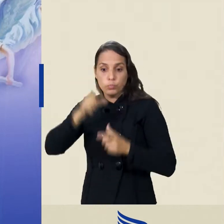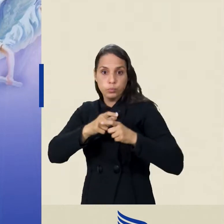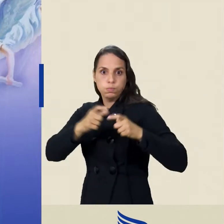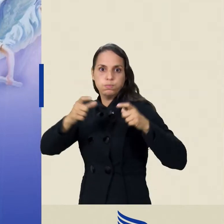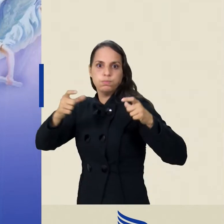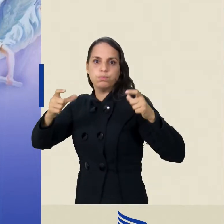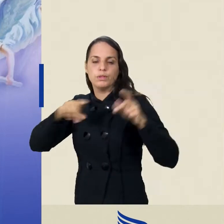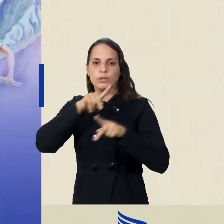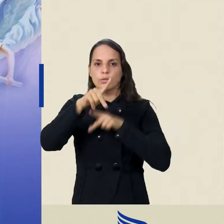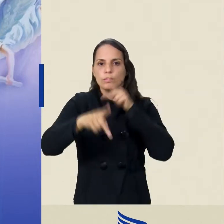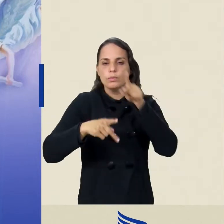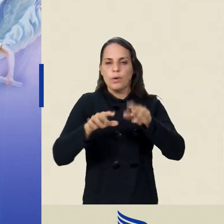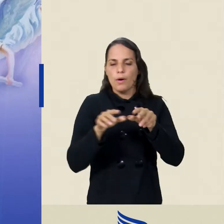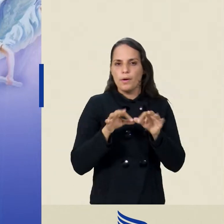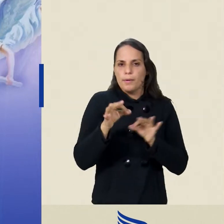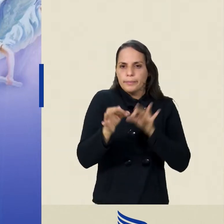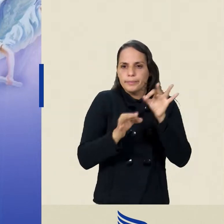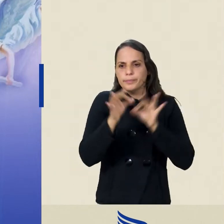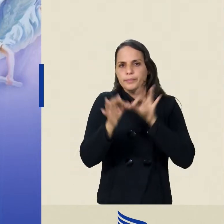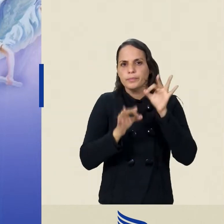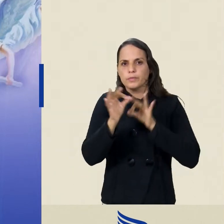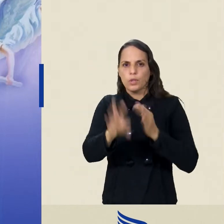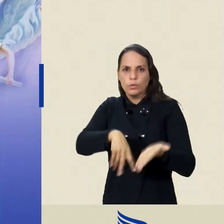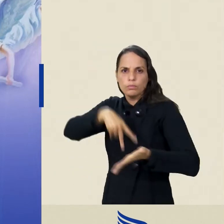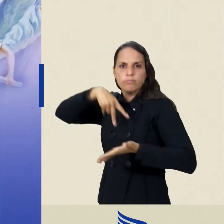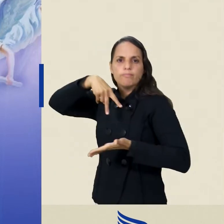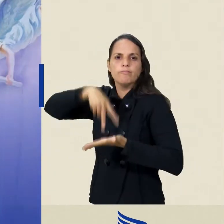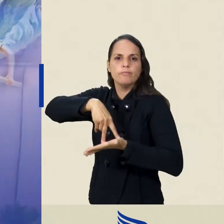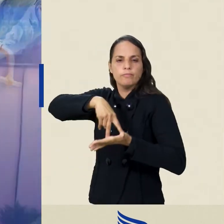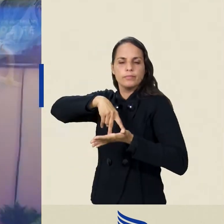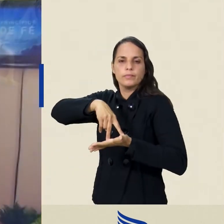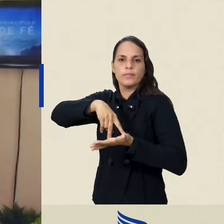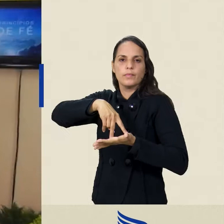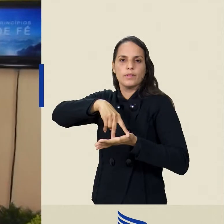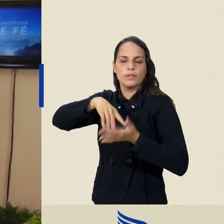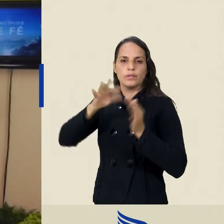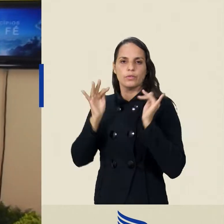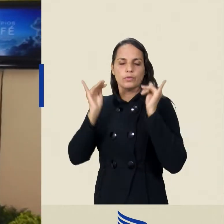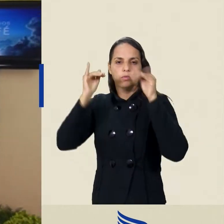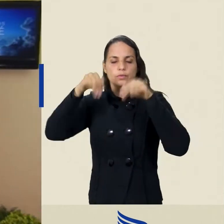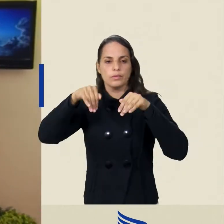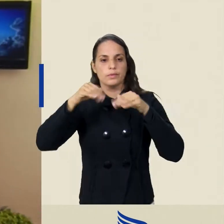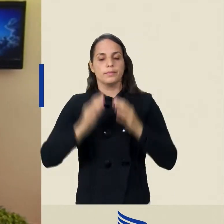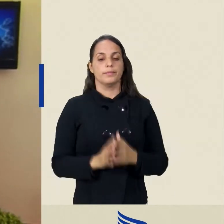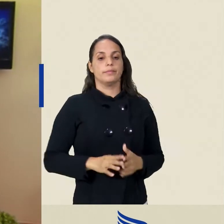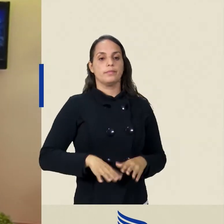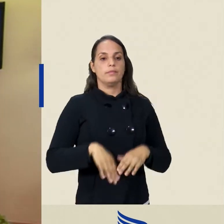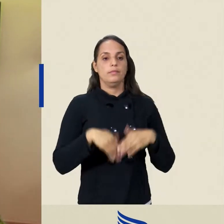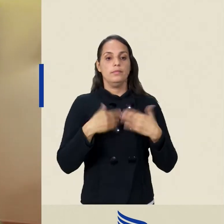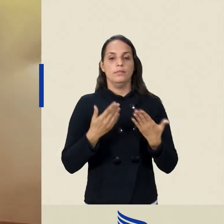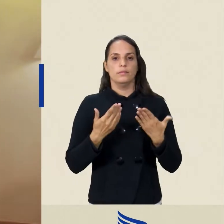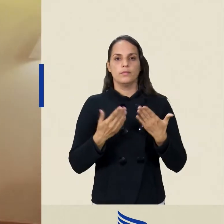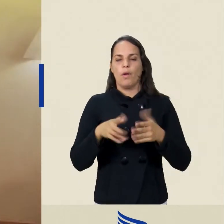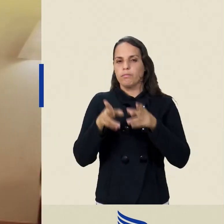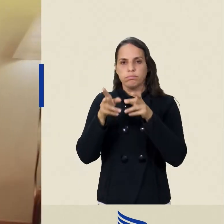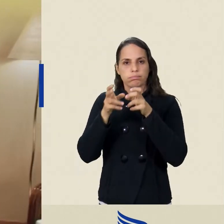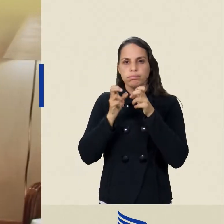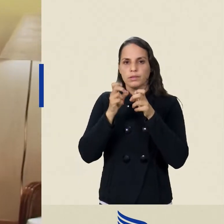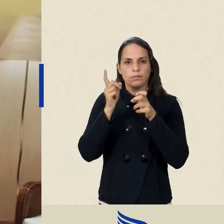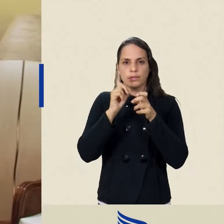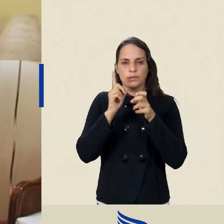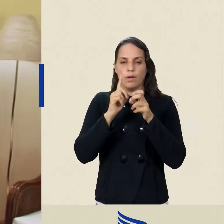ser preparado para permanecer em pé nos últimos dias. Sem perceberem a dimensão e alcance de sua